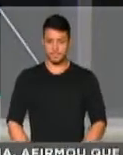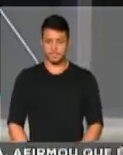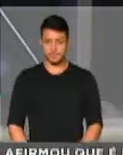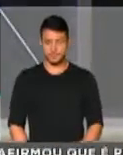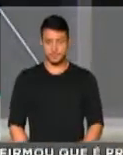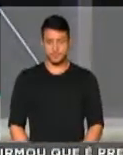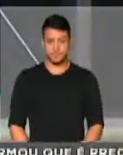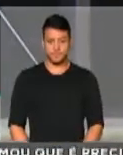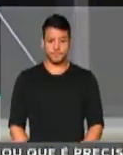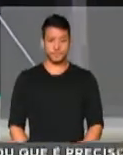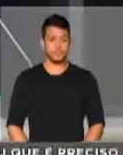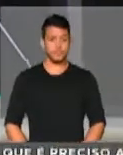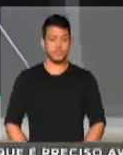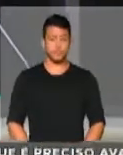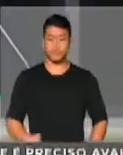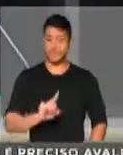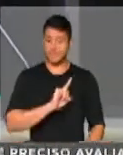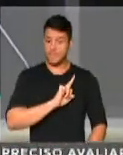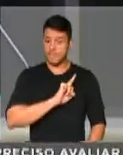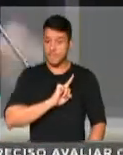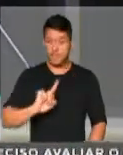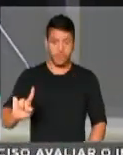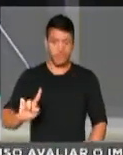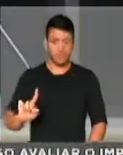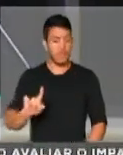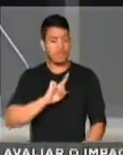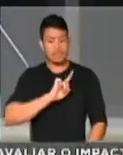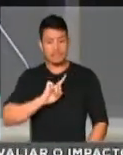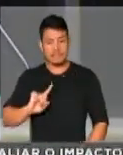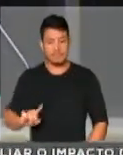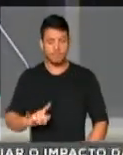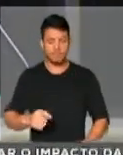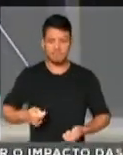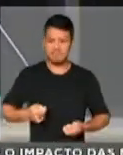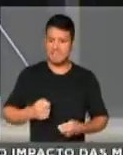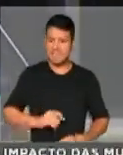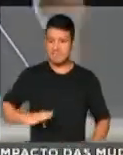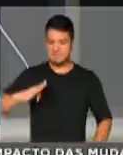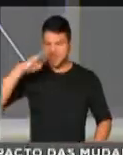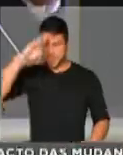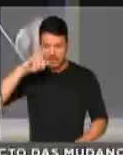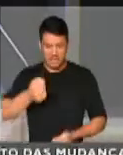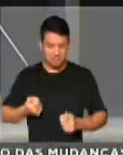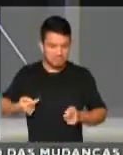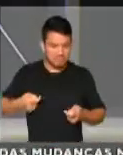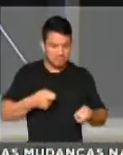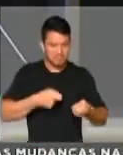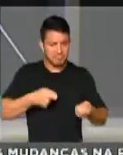pobreza absoluta. Não à perseguição de Bolsonaro aos brasileiros.